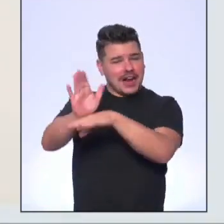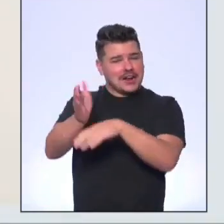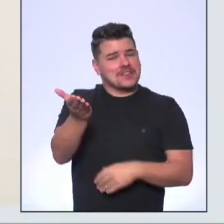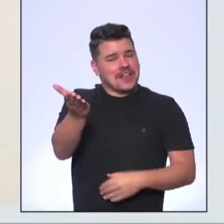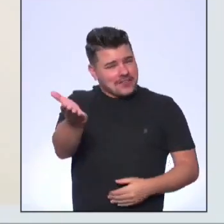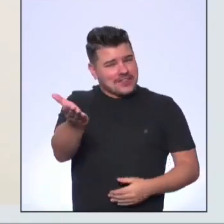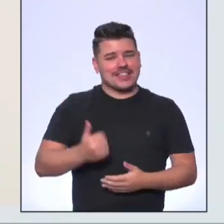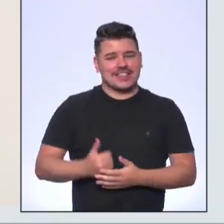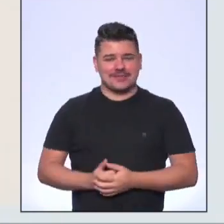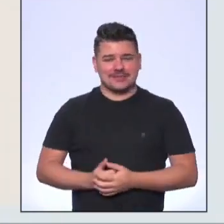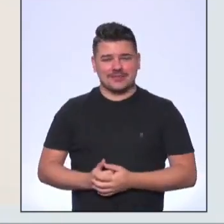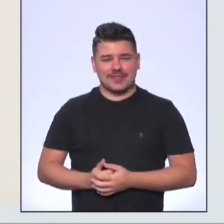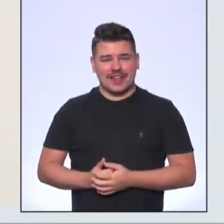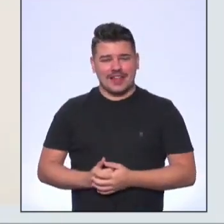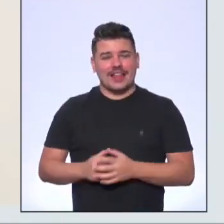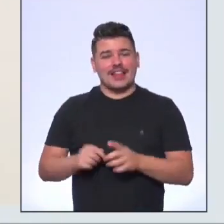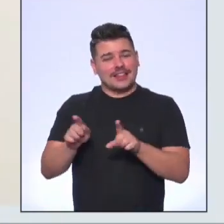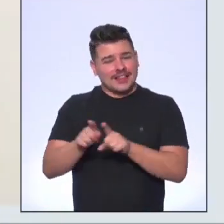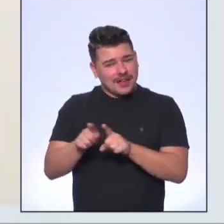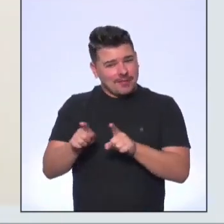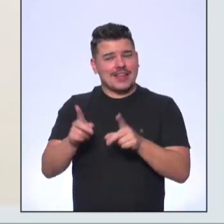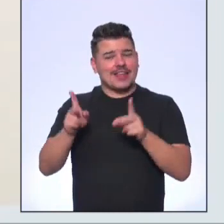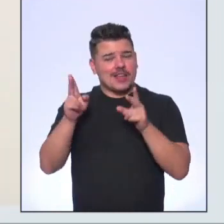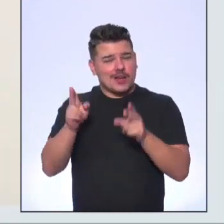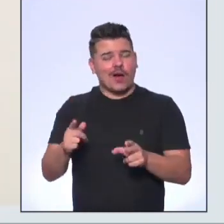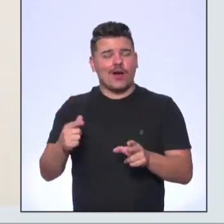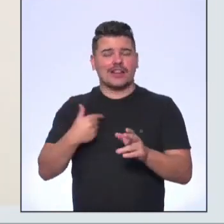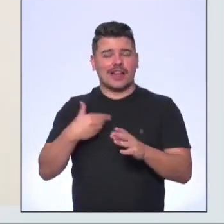uma plataforma com o mesmo nome, né?